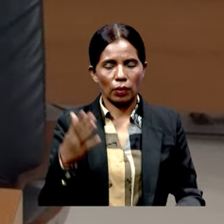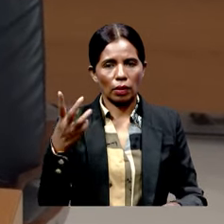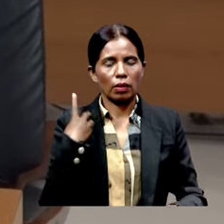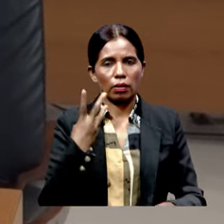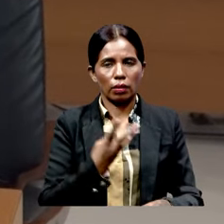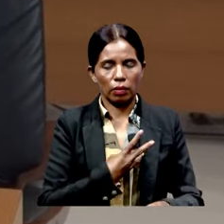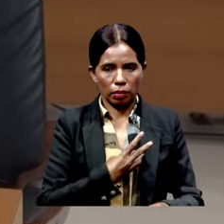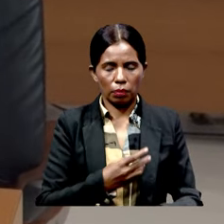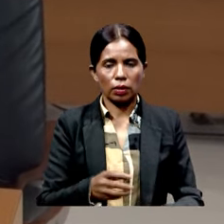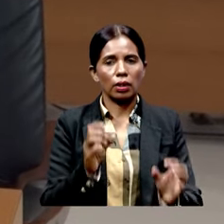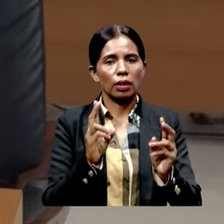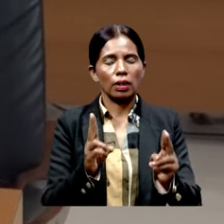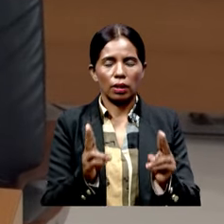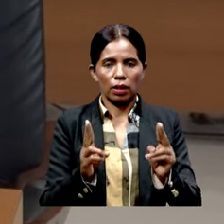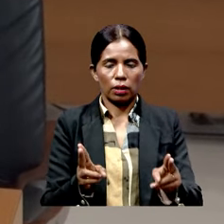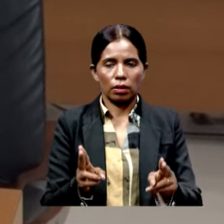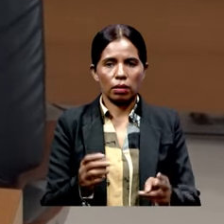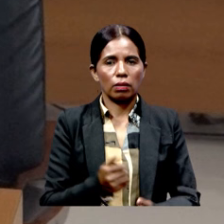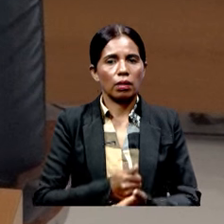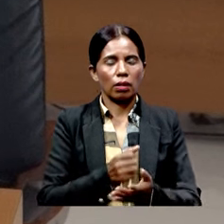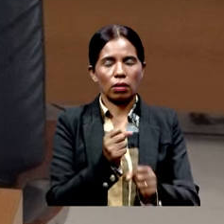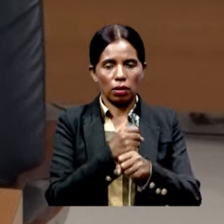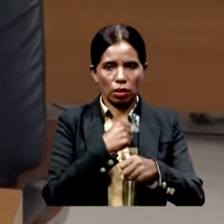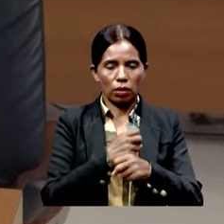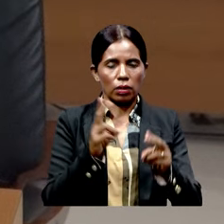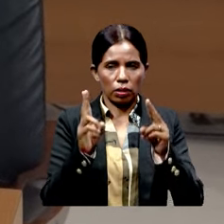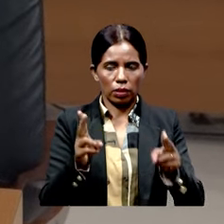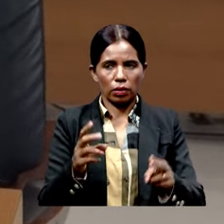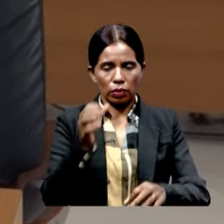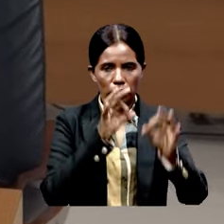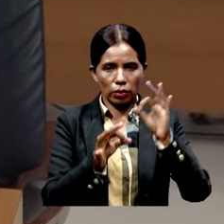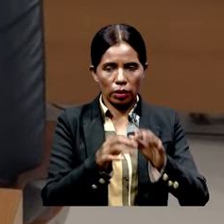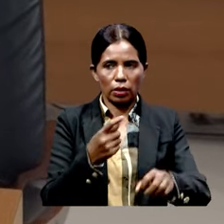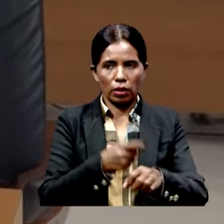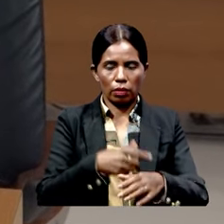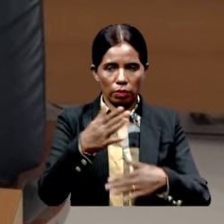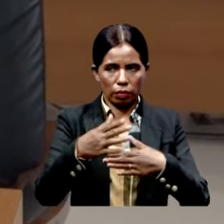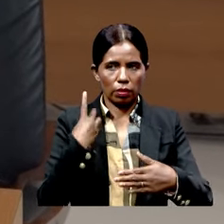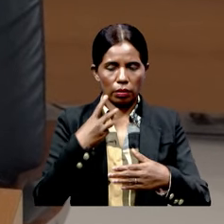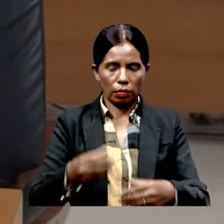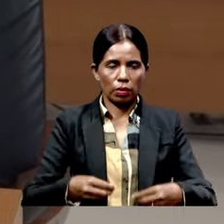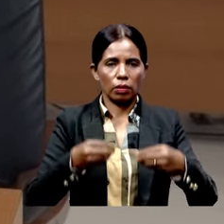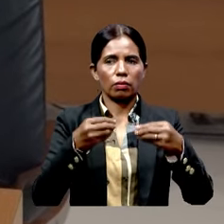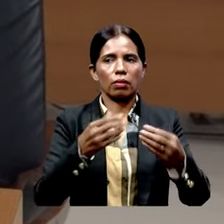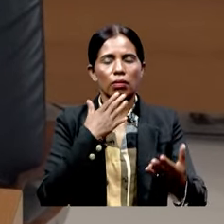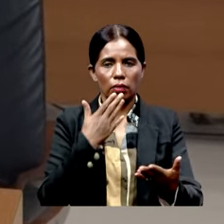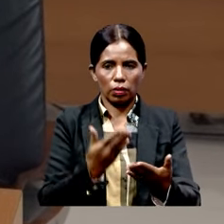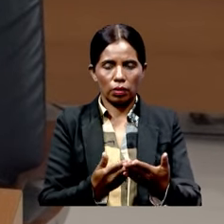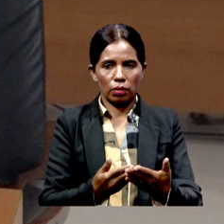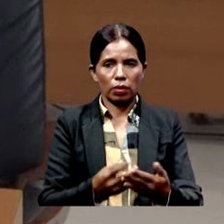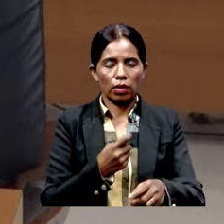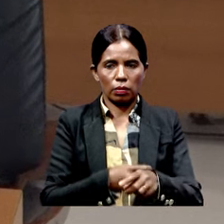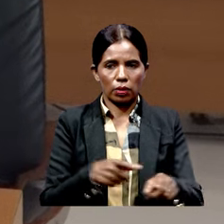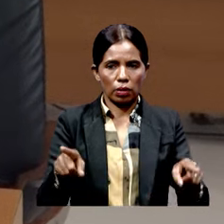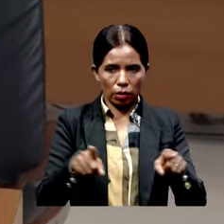ke urgenti tingi ser fote a sound lives fier kata ki ha tempo para ki ta bele po solo sound ba si ta san ser